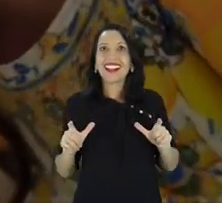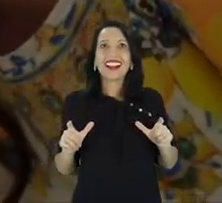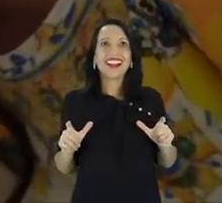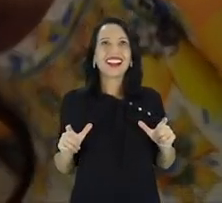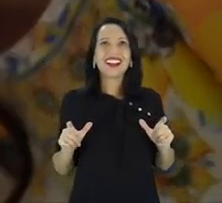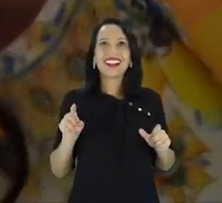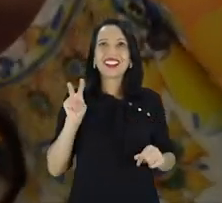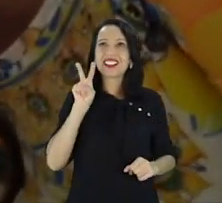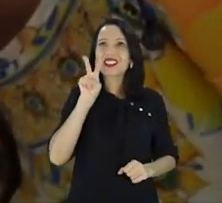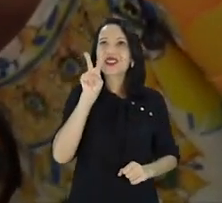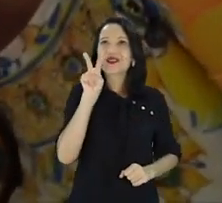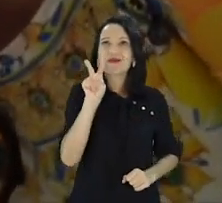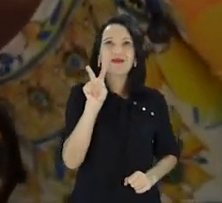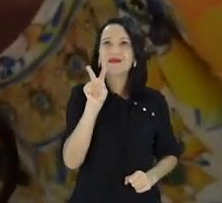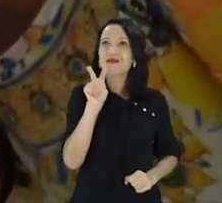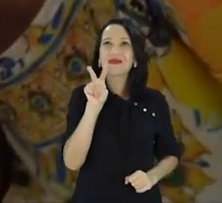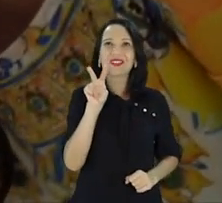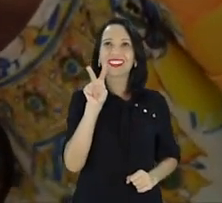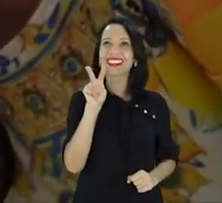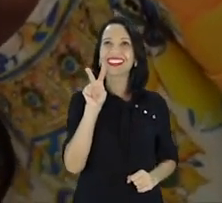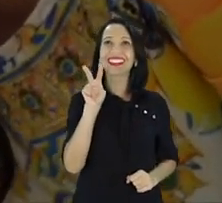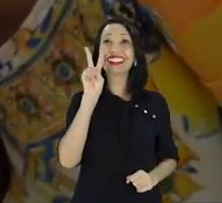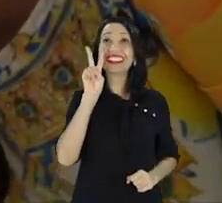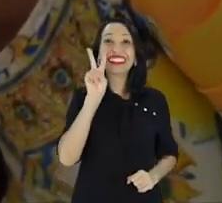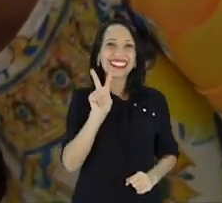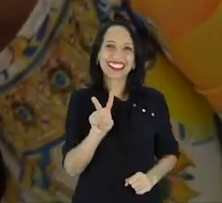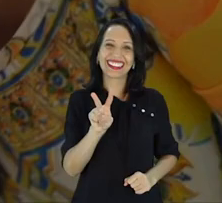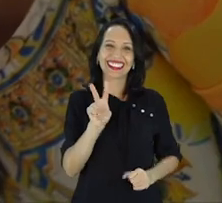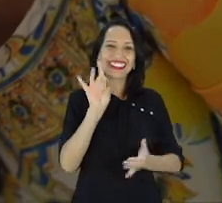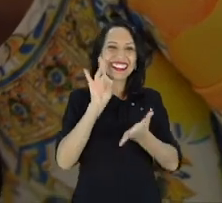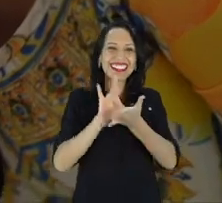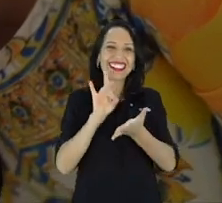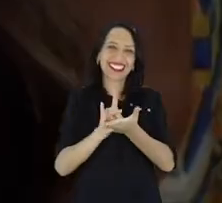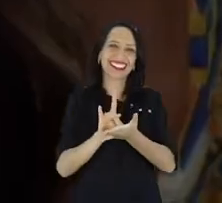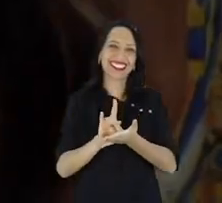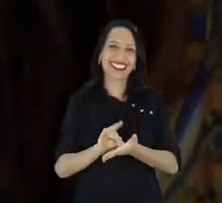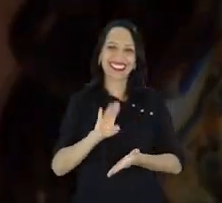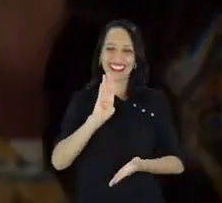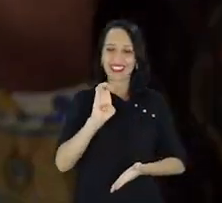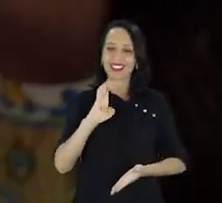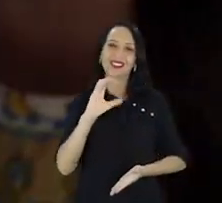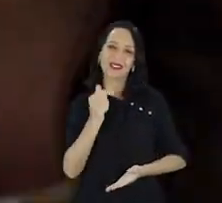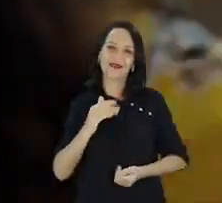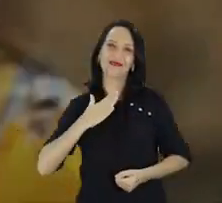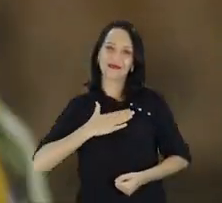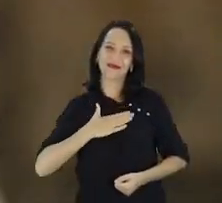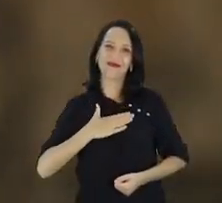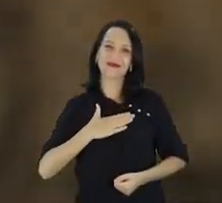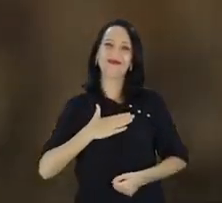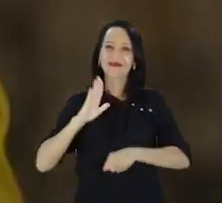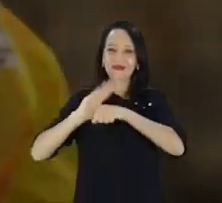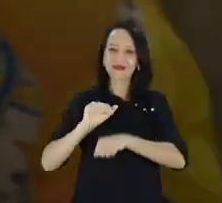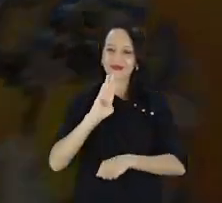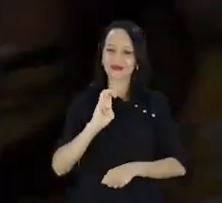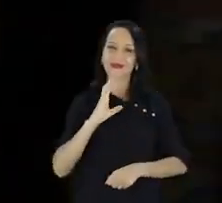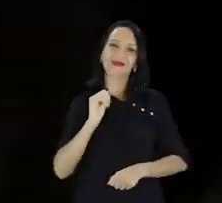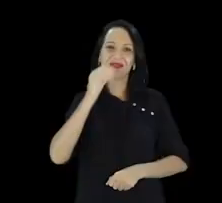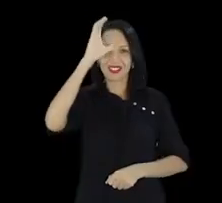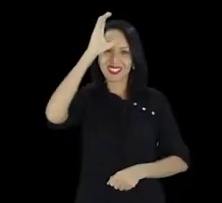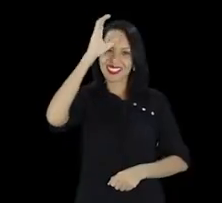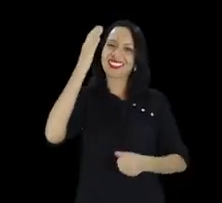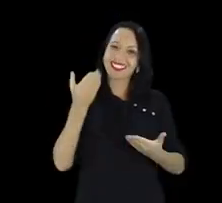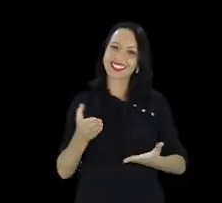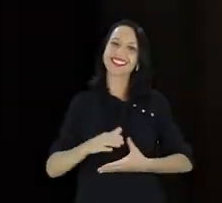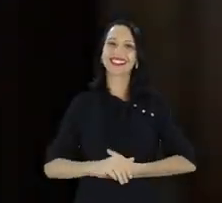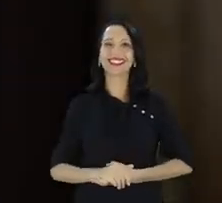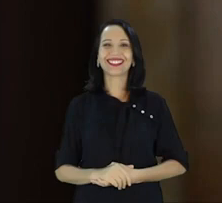eu olhei para aquela peça e eu vi mesmo eu vi o becão né Porque para mim eu de cama a gente lava o meu tio né eu aí